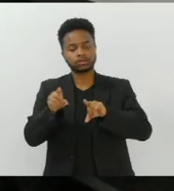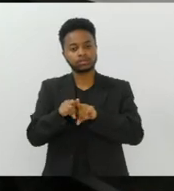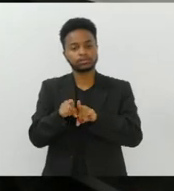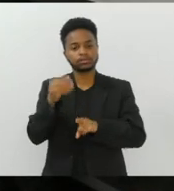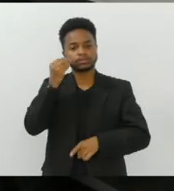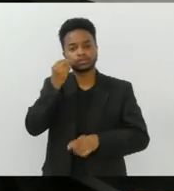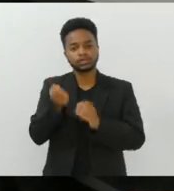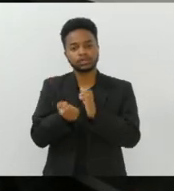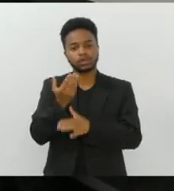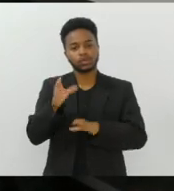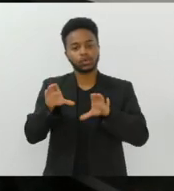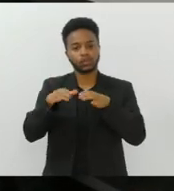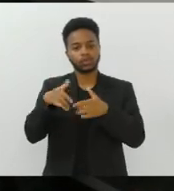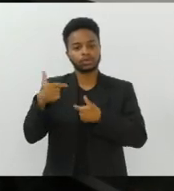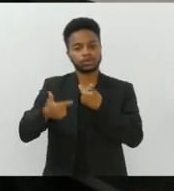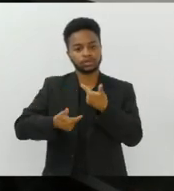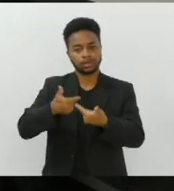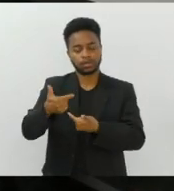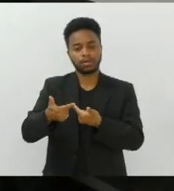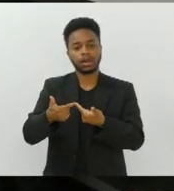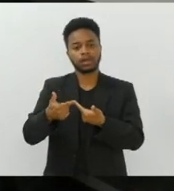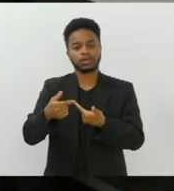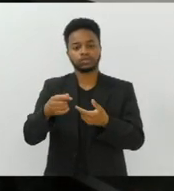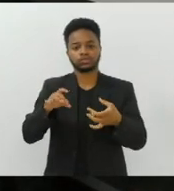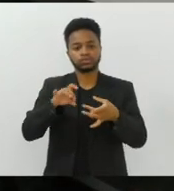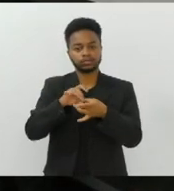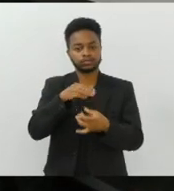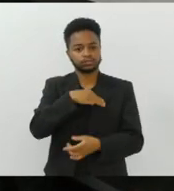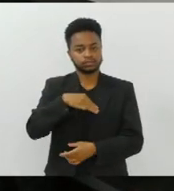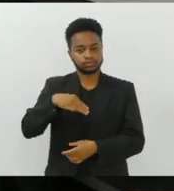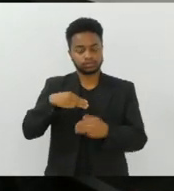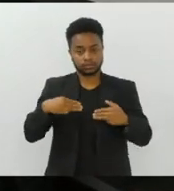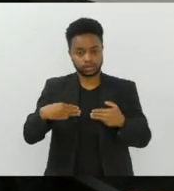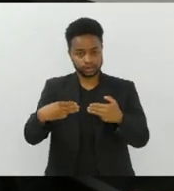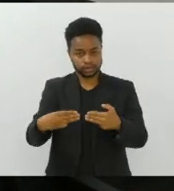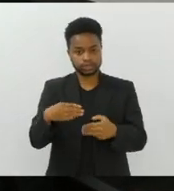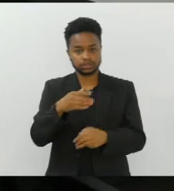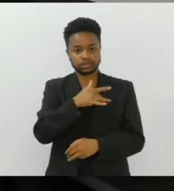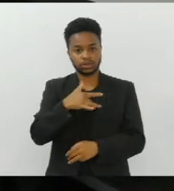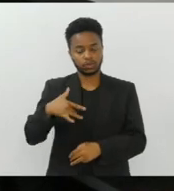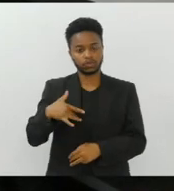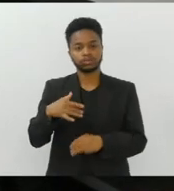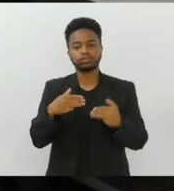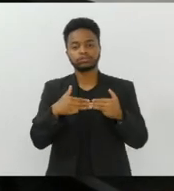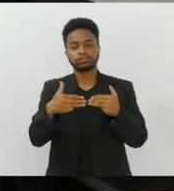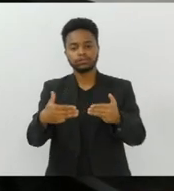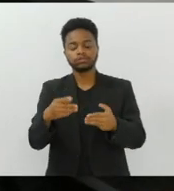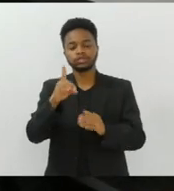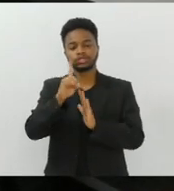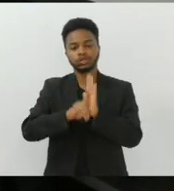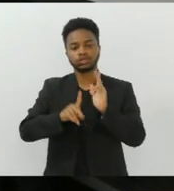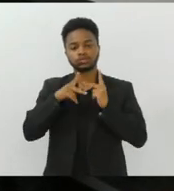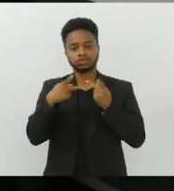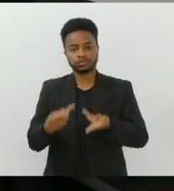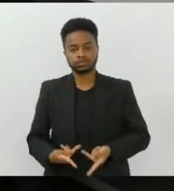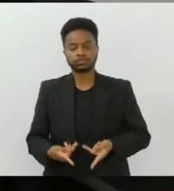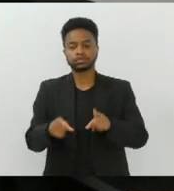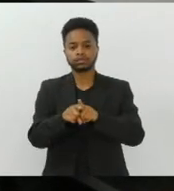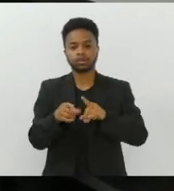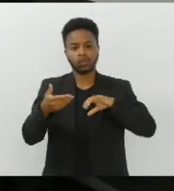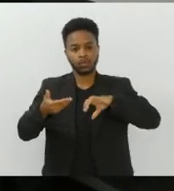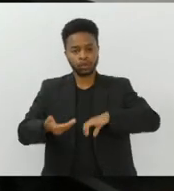de trabalho interpoderes, Ministério da Saúde, Ministério dos Direitos Humanos, Congresso Nacional, CNJ, para se